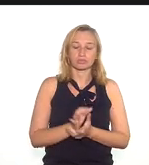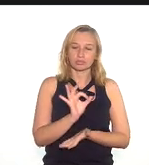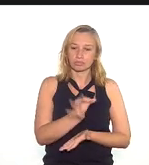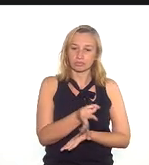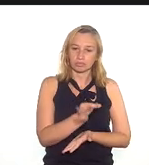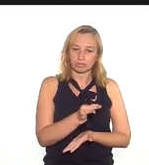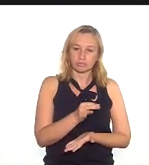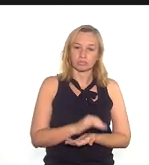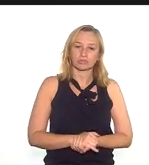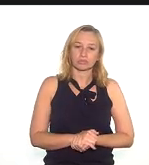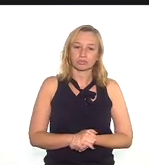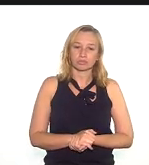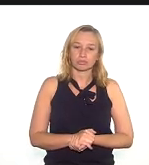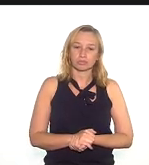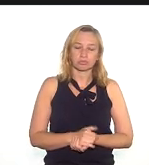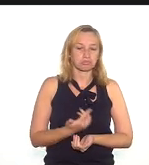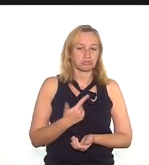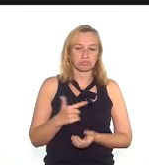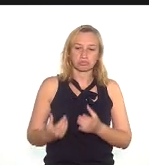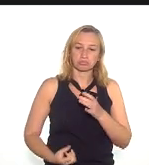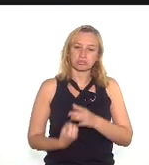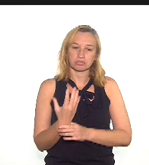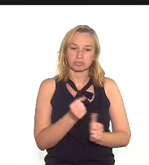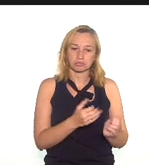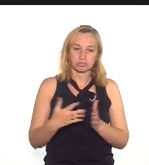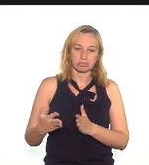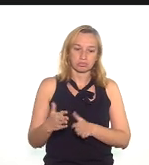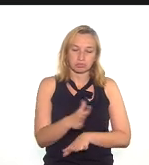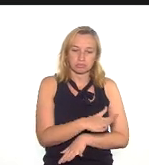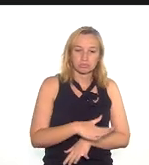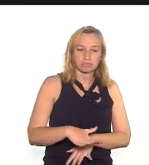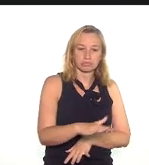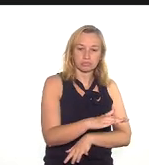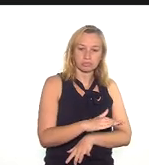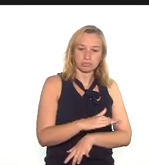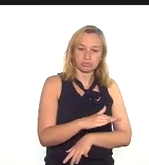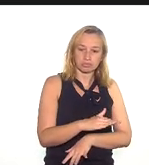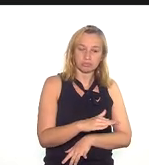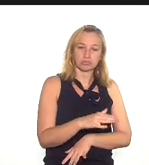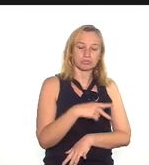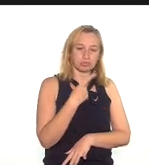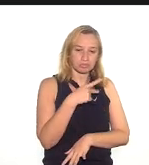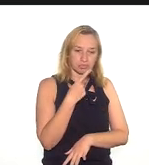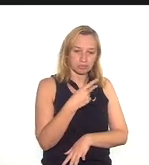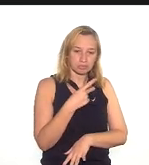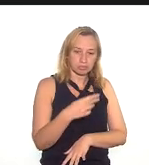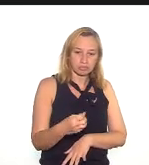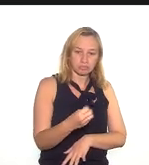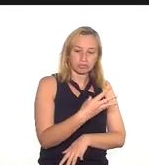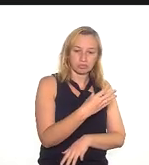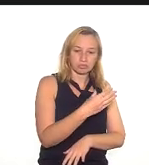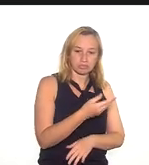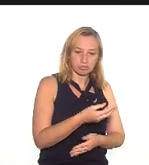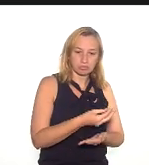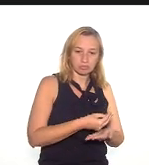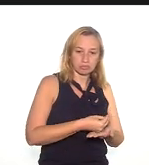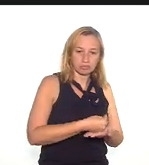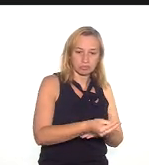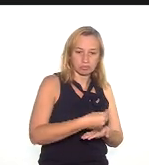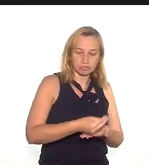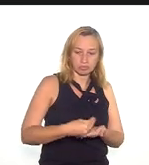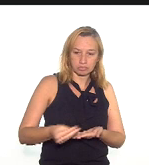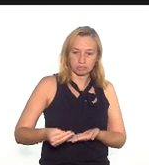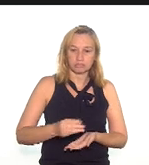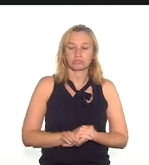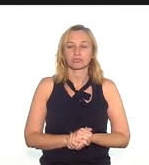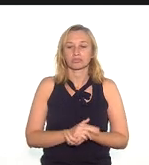praticamente nós não temos produção nos campos que foram licitados sobre nova distribuição. Portanto,